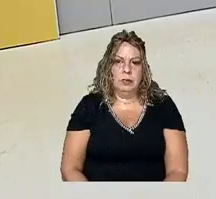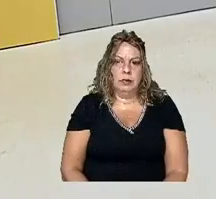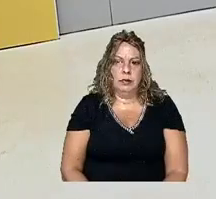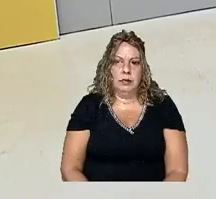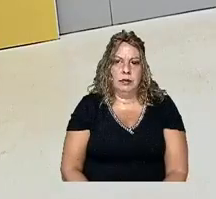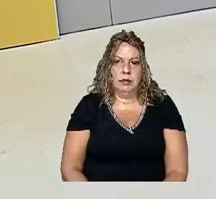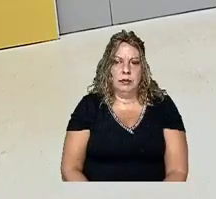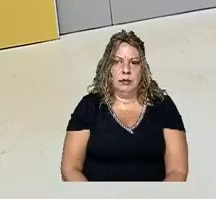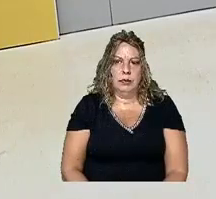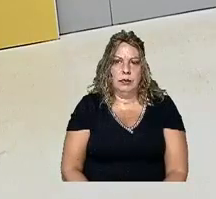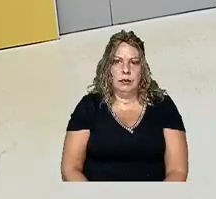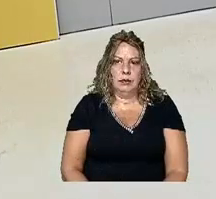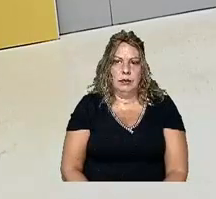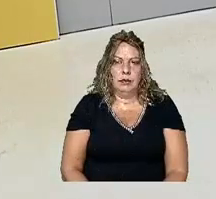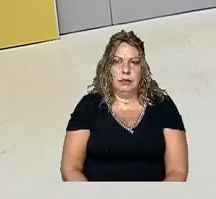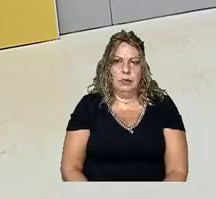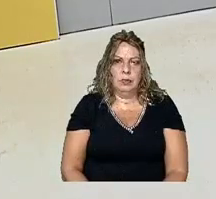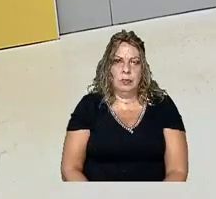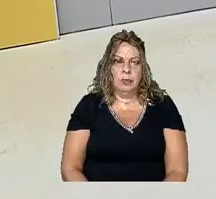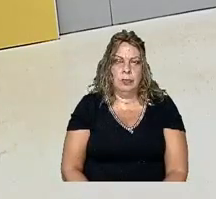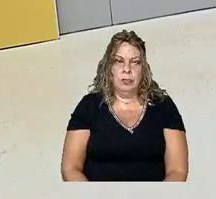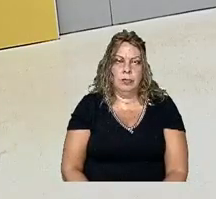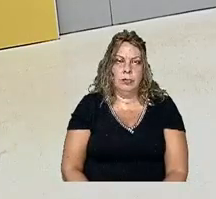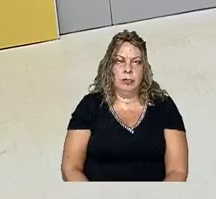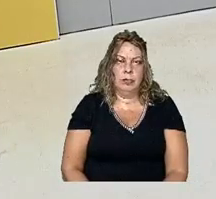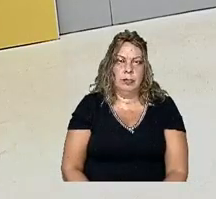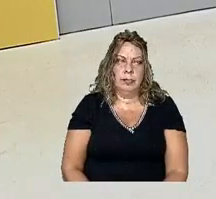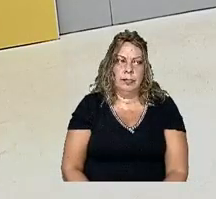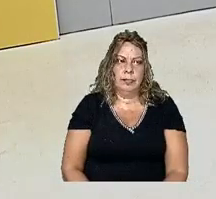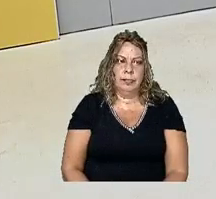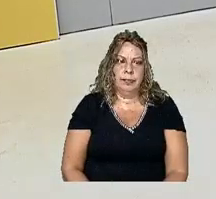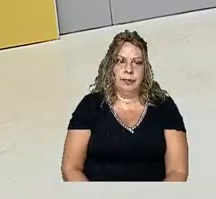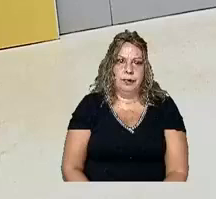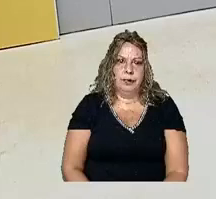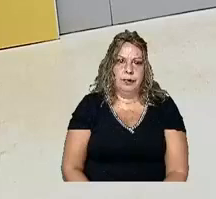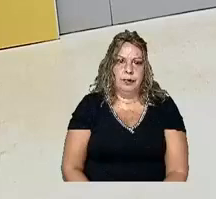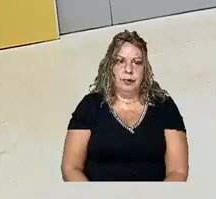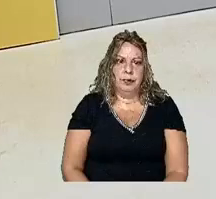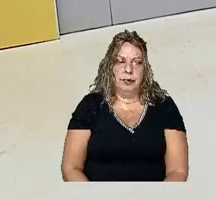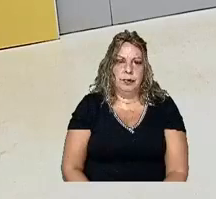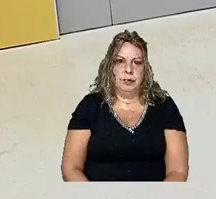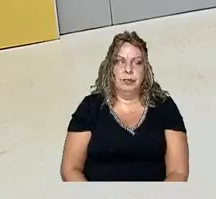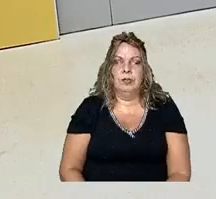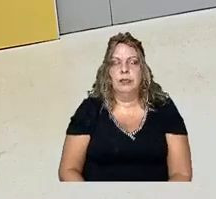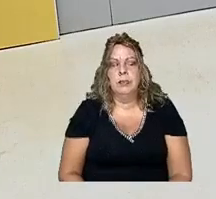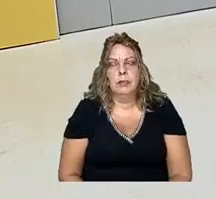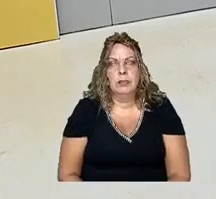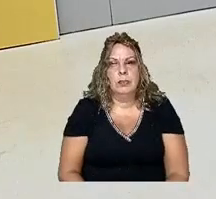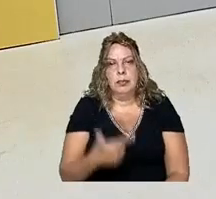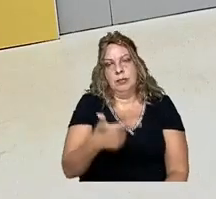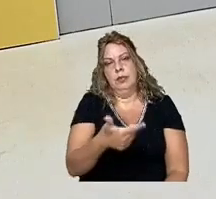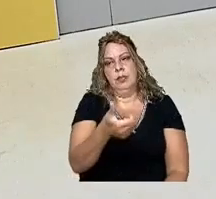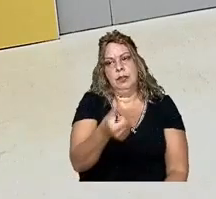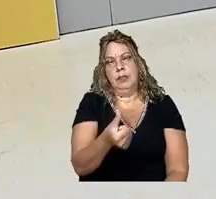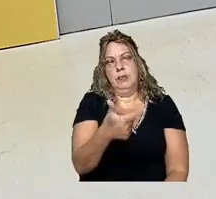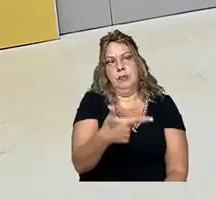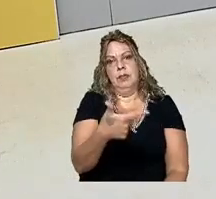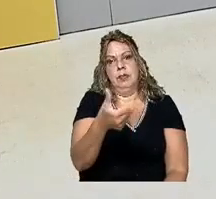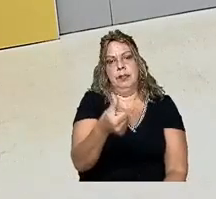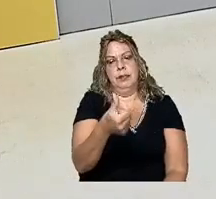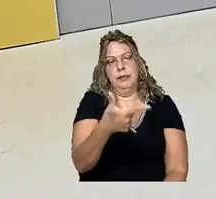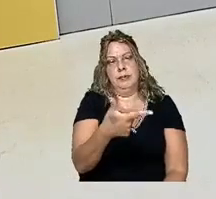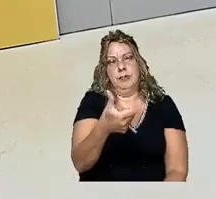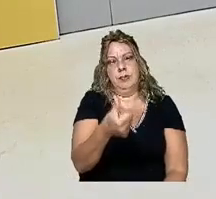Número 4 já foi, tem o Luiz Carlos aí também, Laranjeira sintonizado, 26,